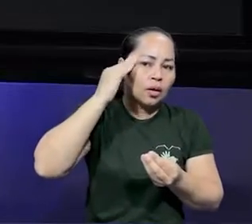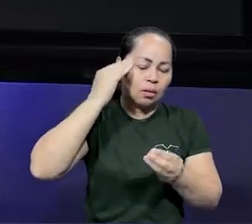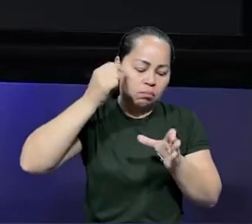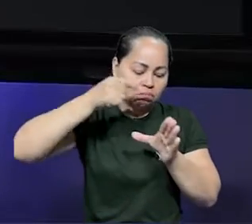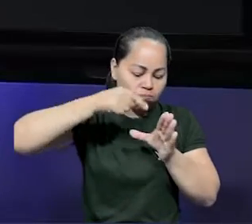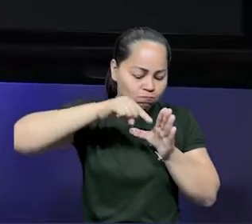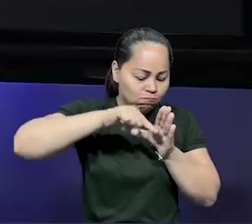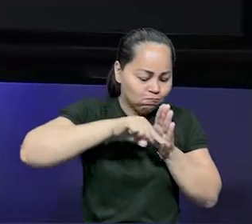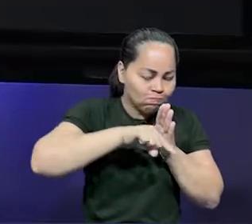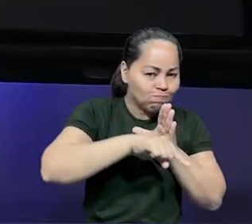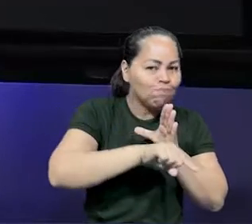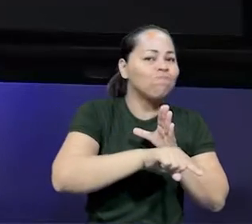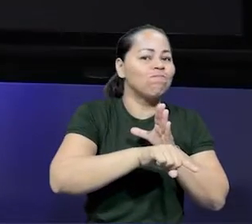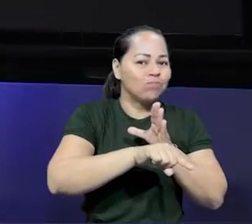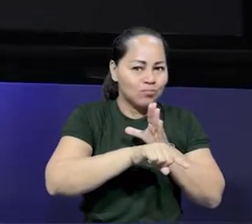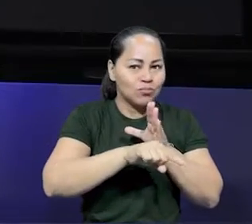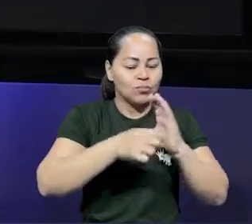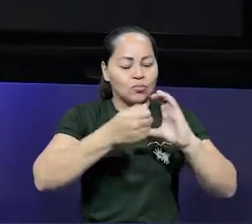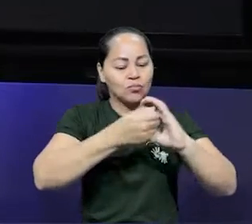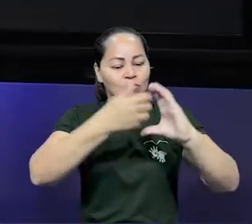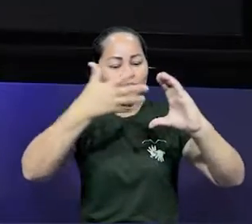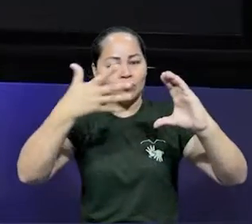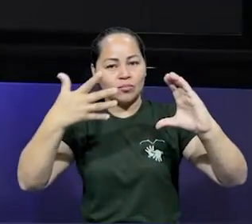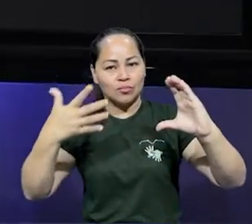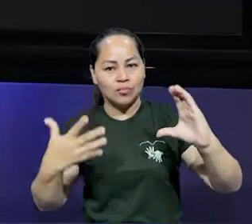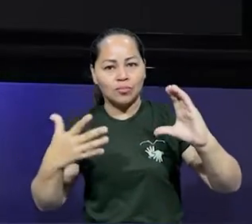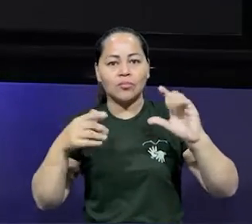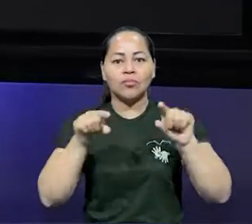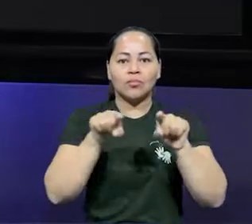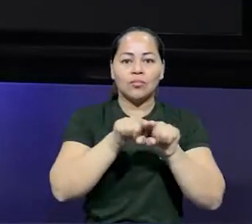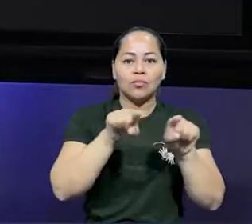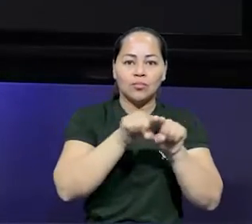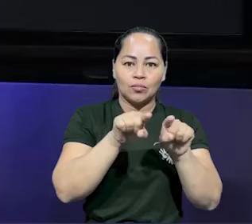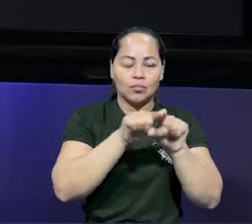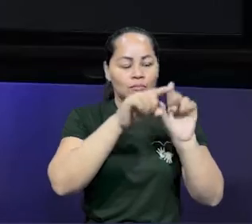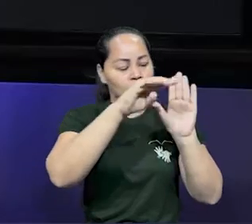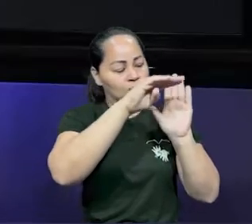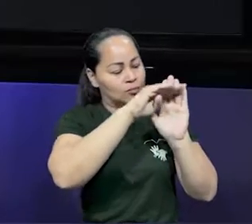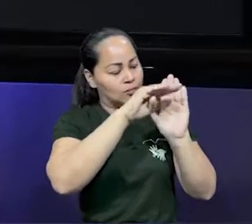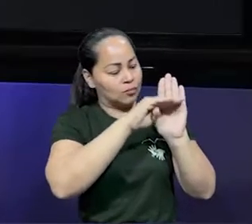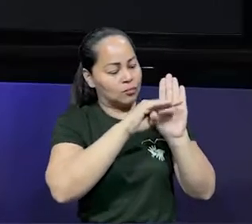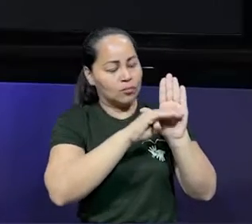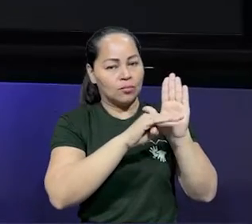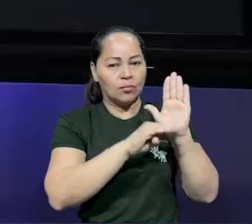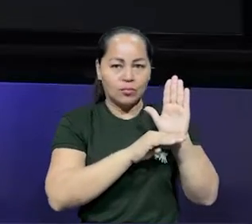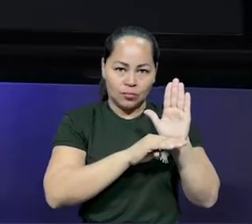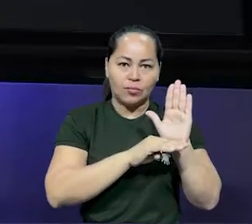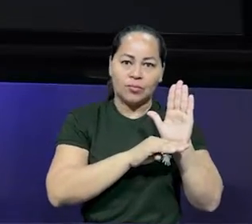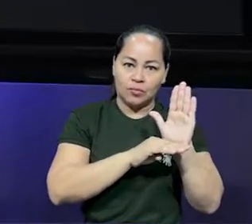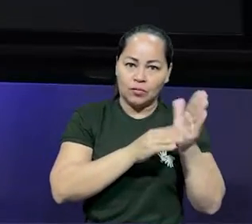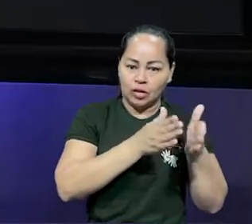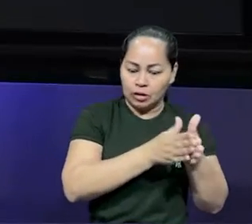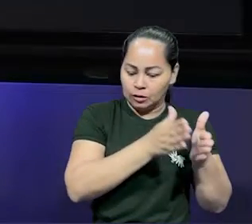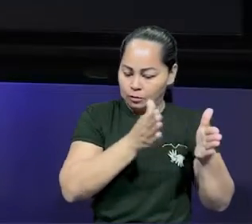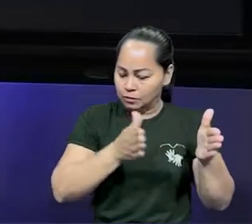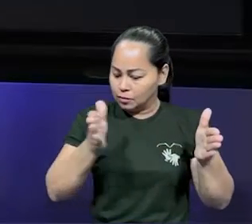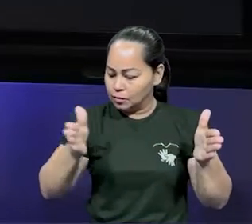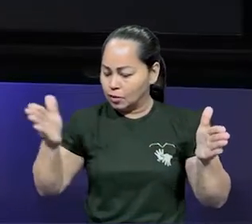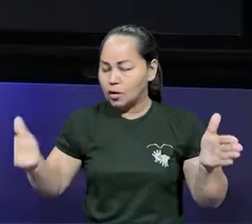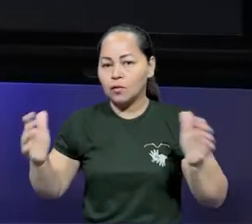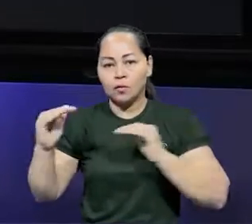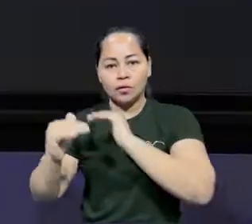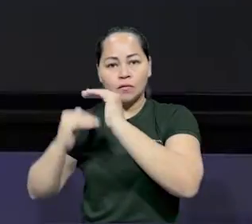essas características e quais são as distinções dela em relação a outros momentos, outros estágios do